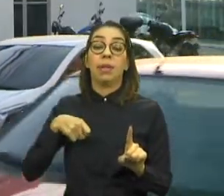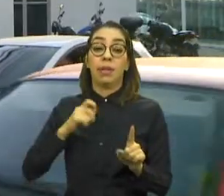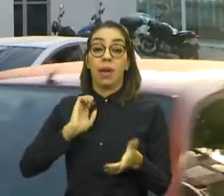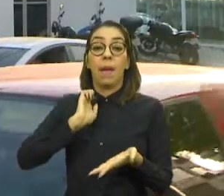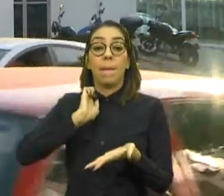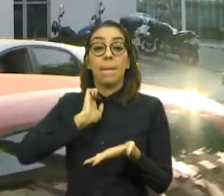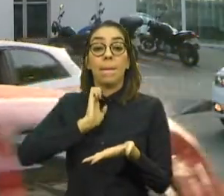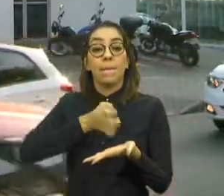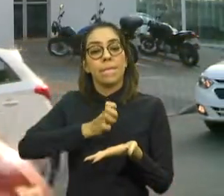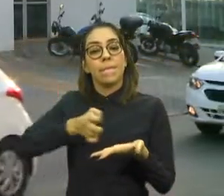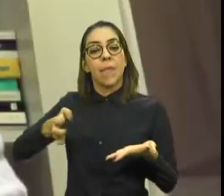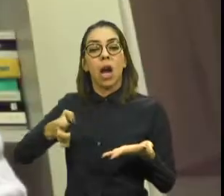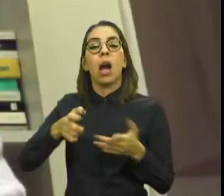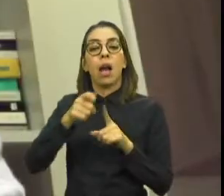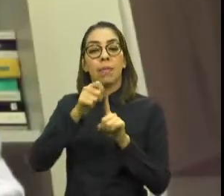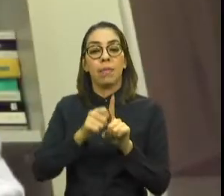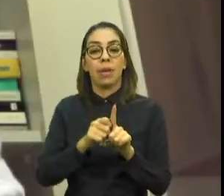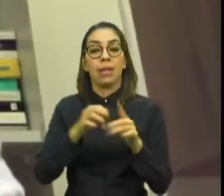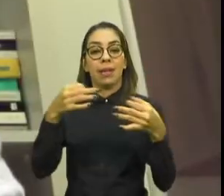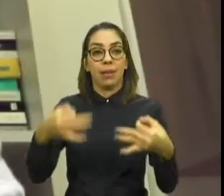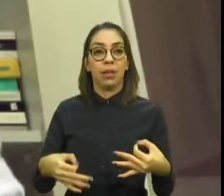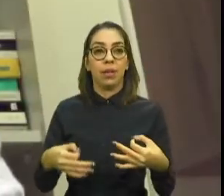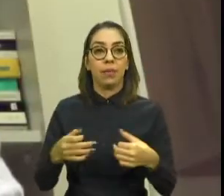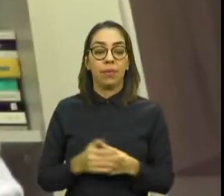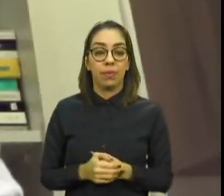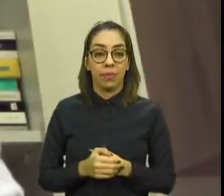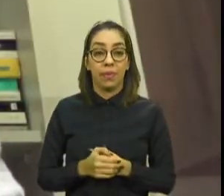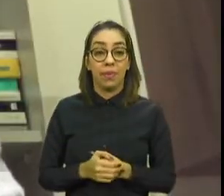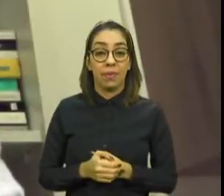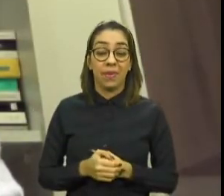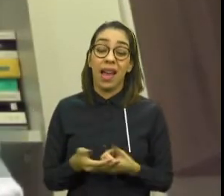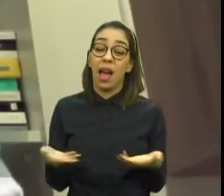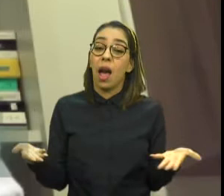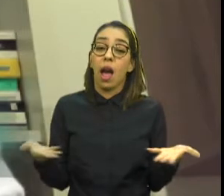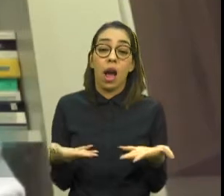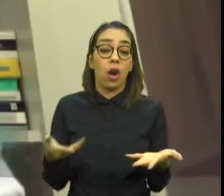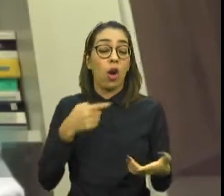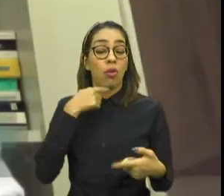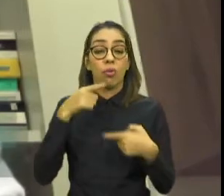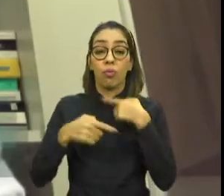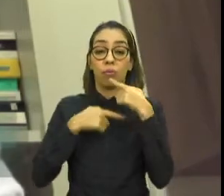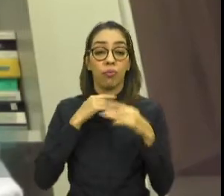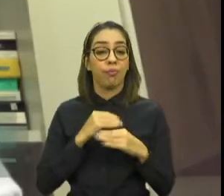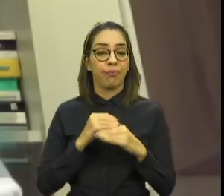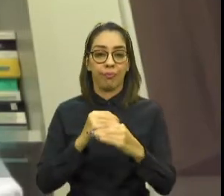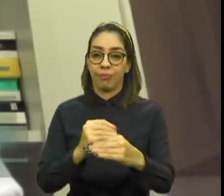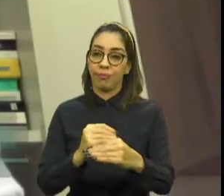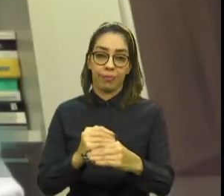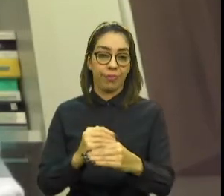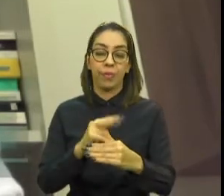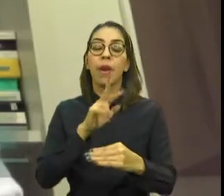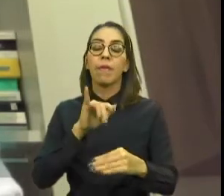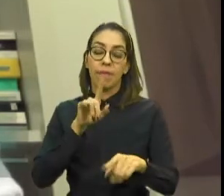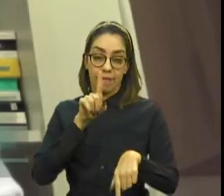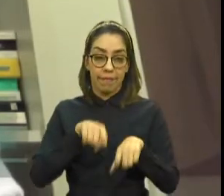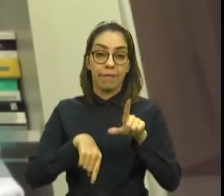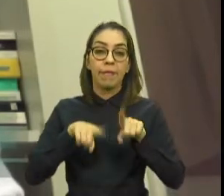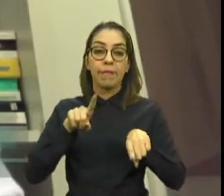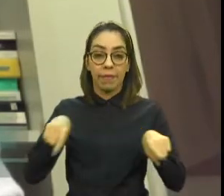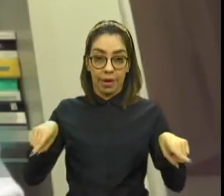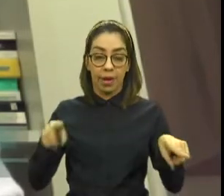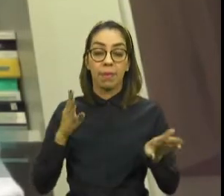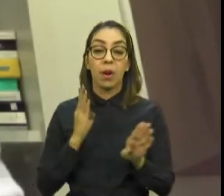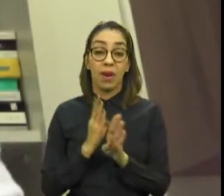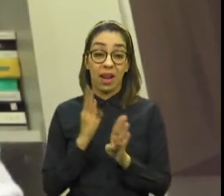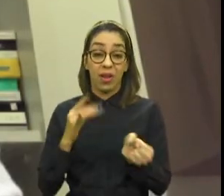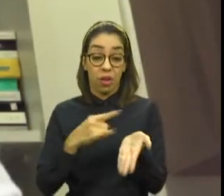altas taxas de juros. Essa instabilidade da economia com essa pressão inflacionária faz com que esses contratos com